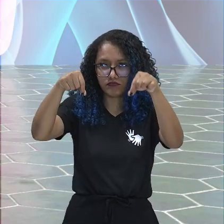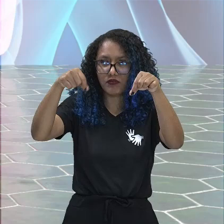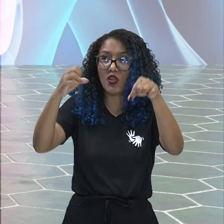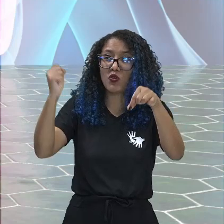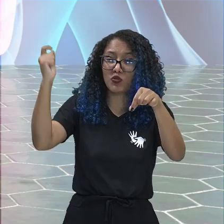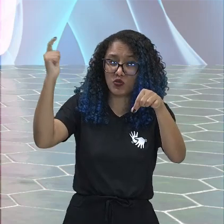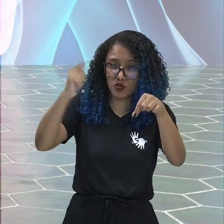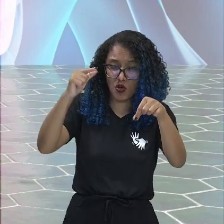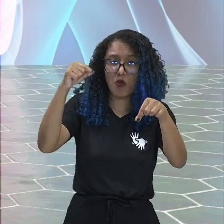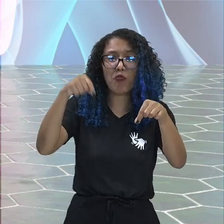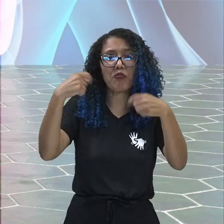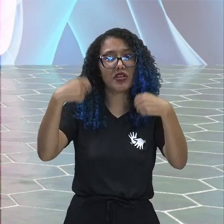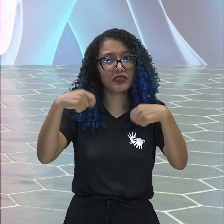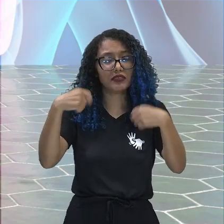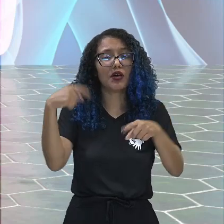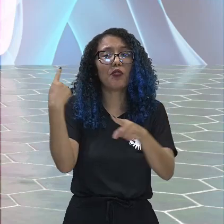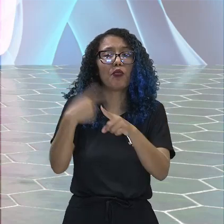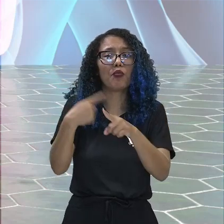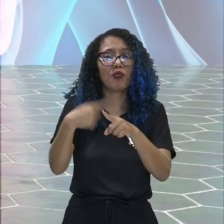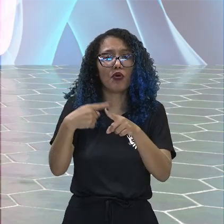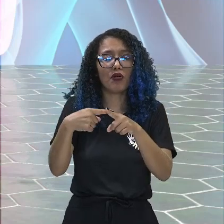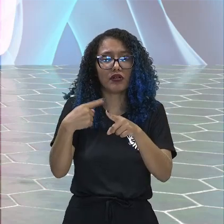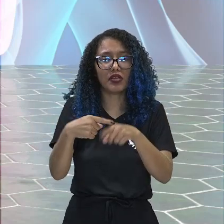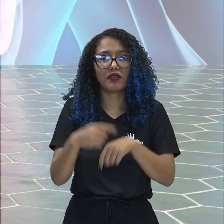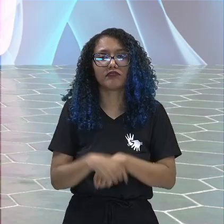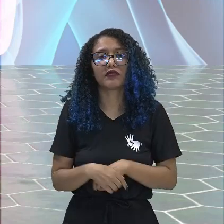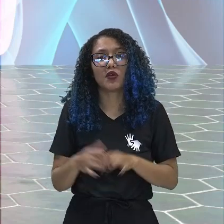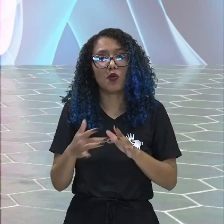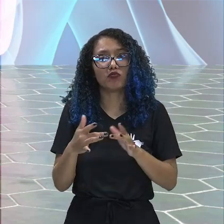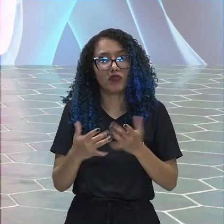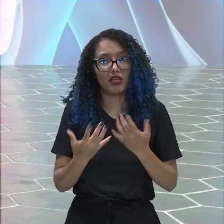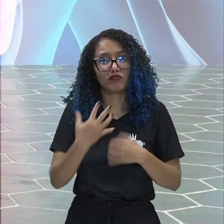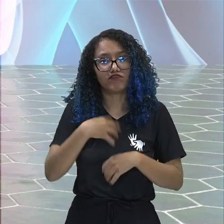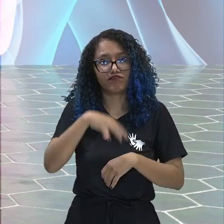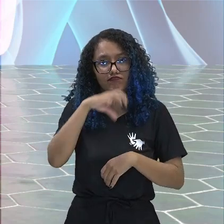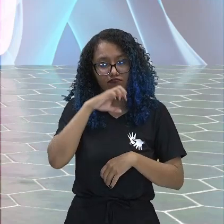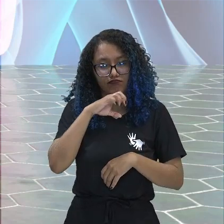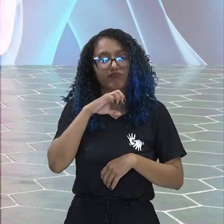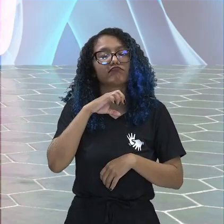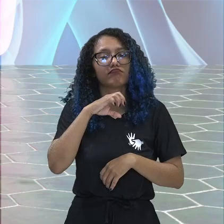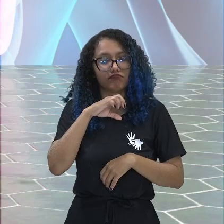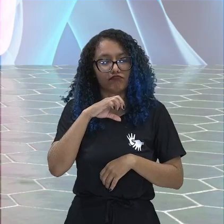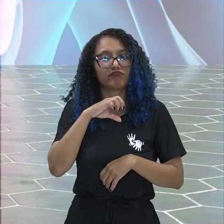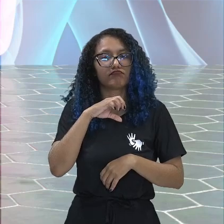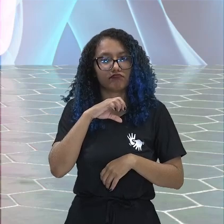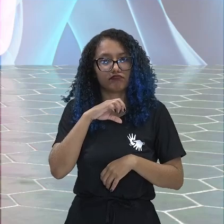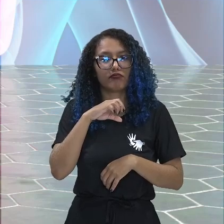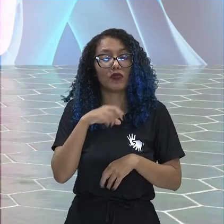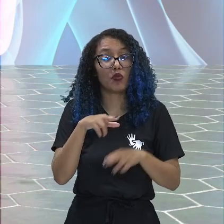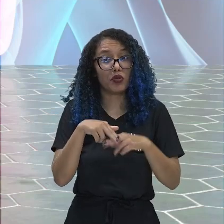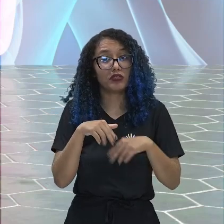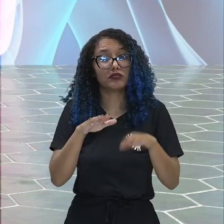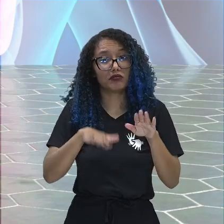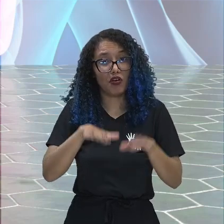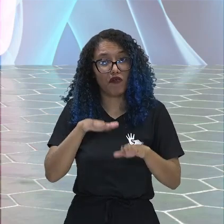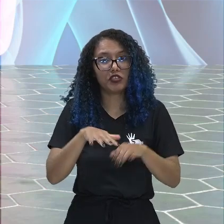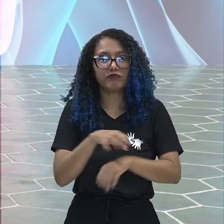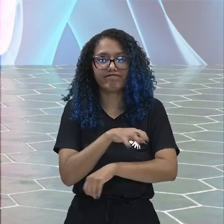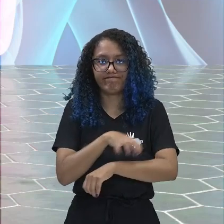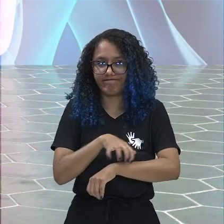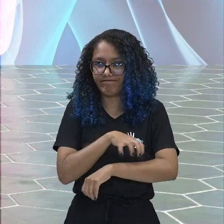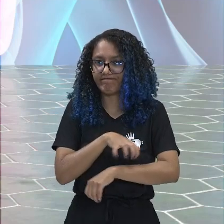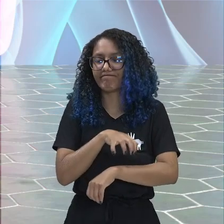elas têm contato diretamente com o nosso sistema respiratório e assim podem nos causar alergias. Além